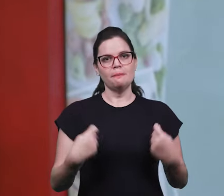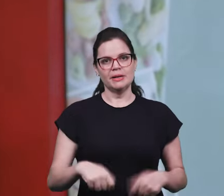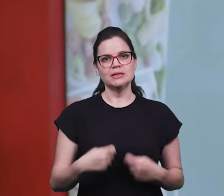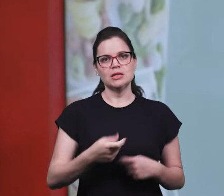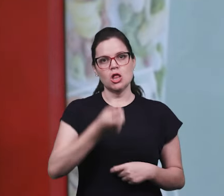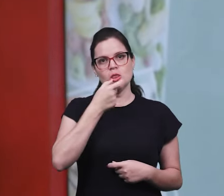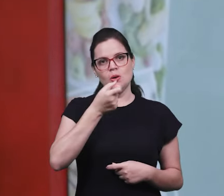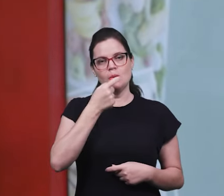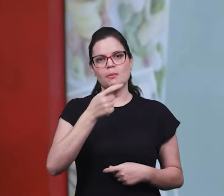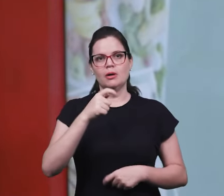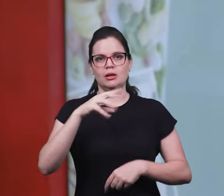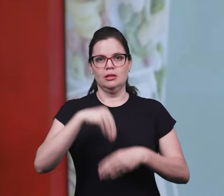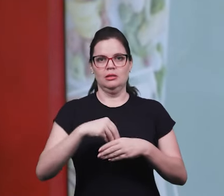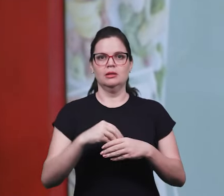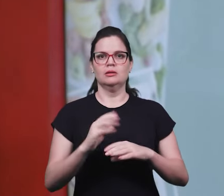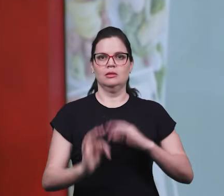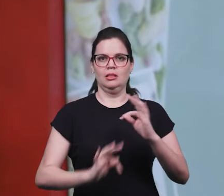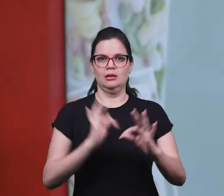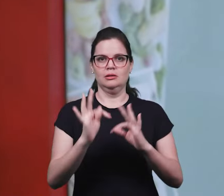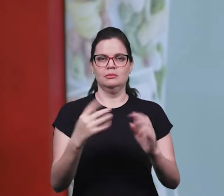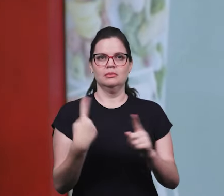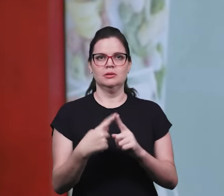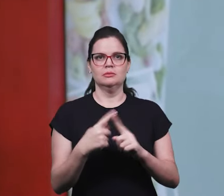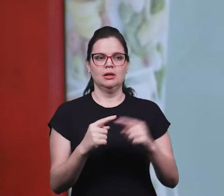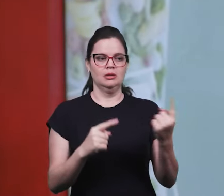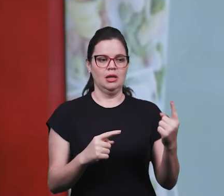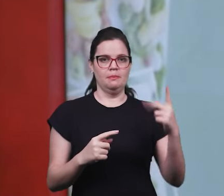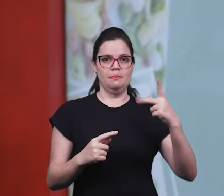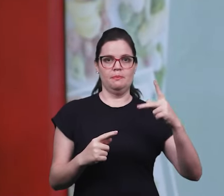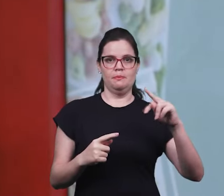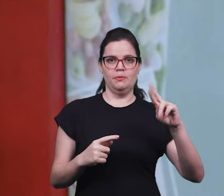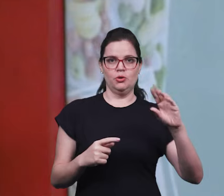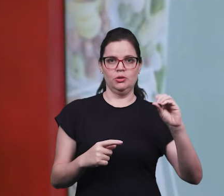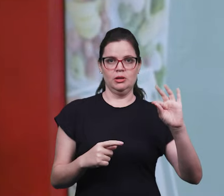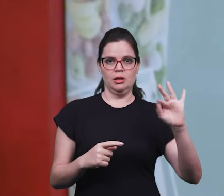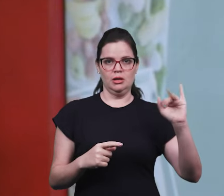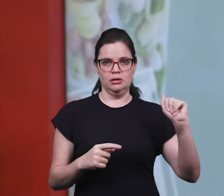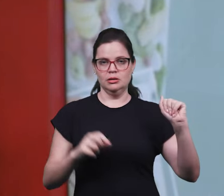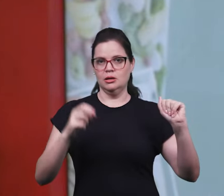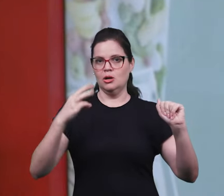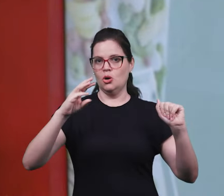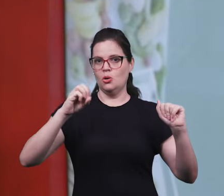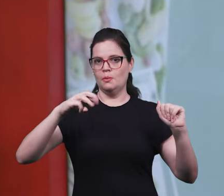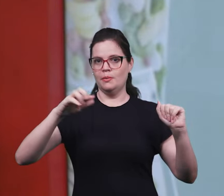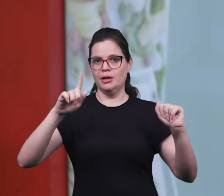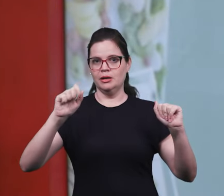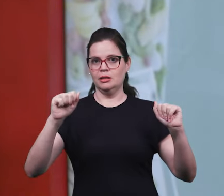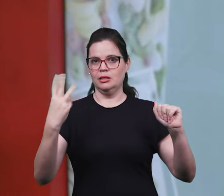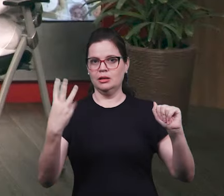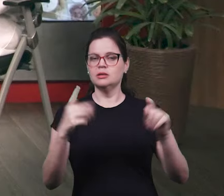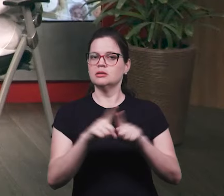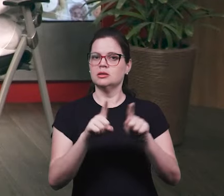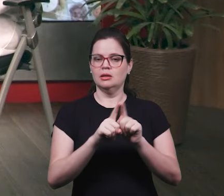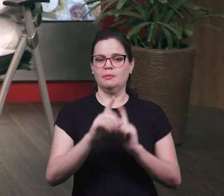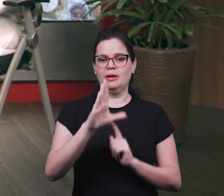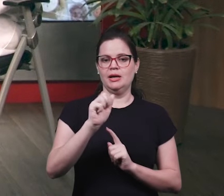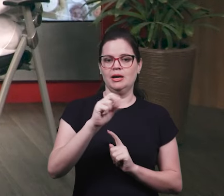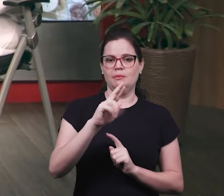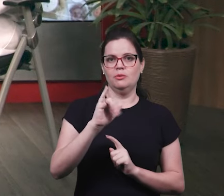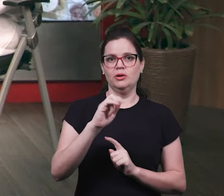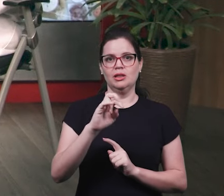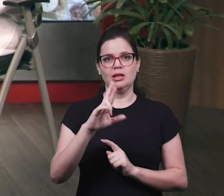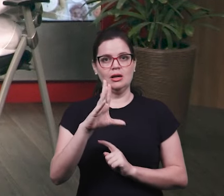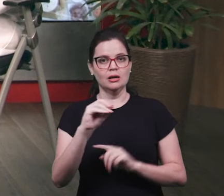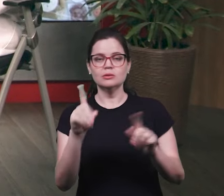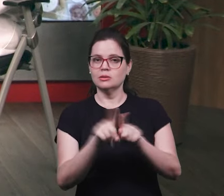tratamento eu falo que é duas bases né um módulo de proteína e o ômega-3 mas também um bom carboidrato né tem que ser utilizado